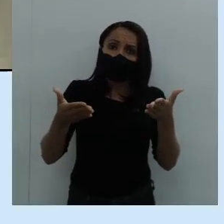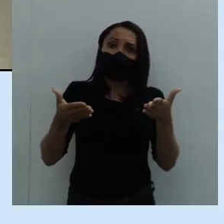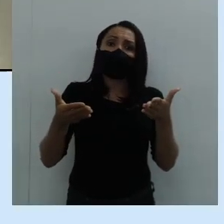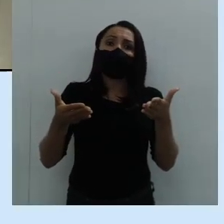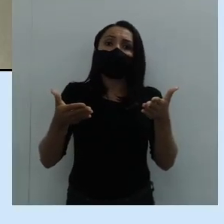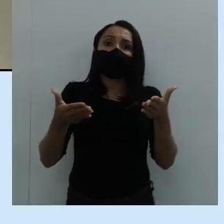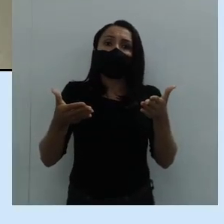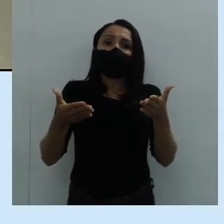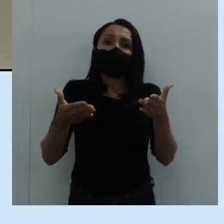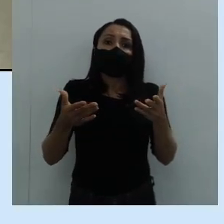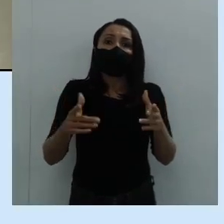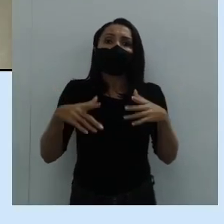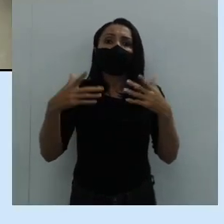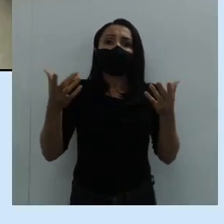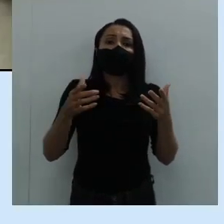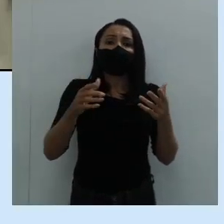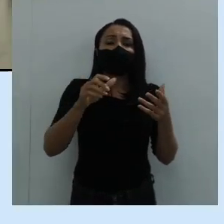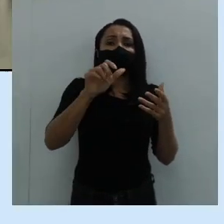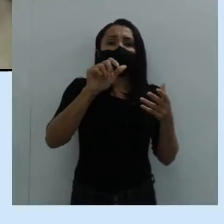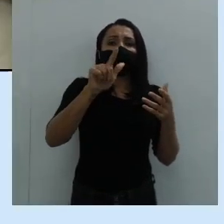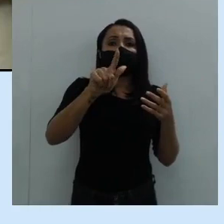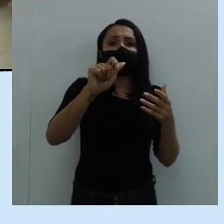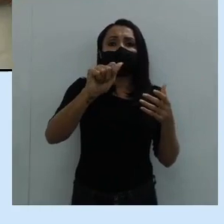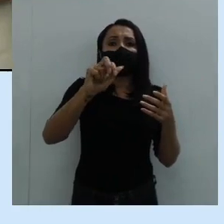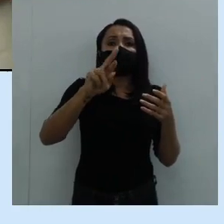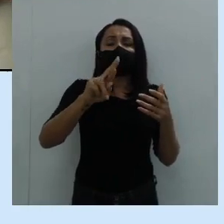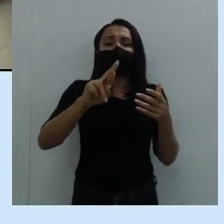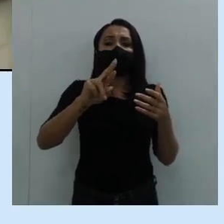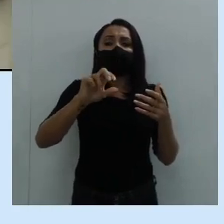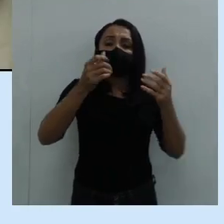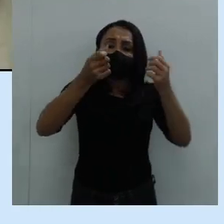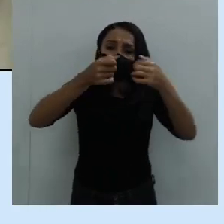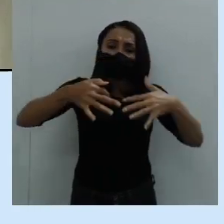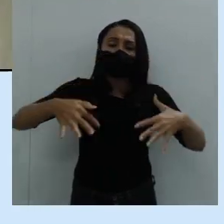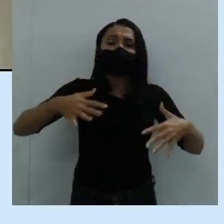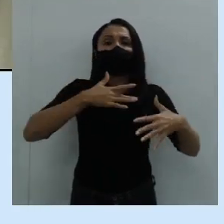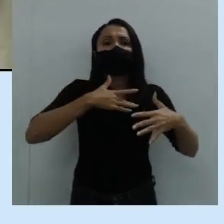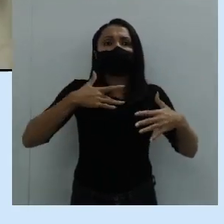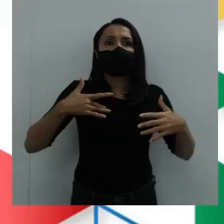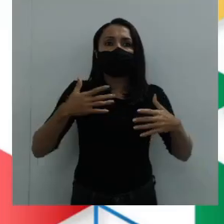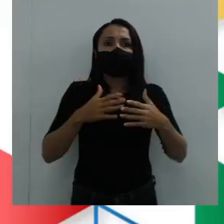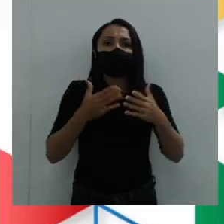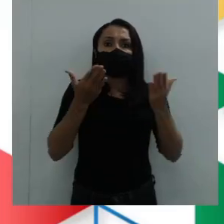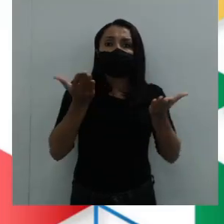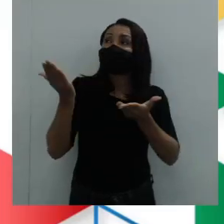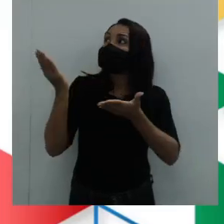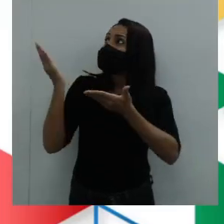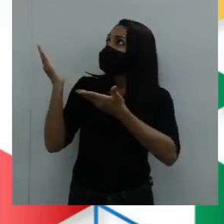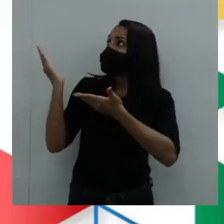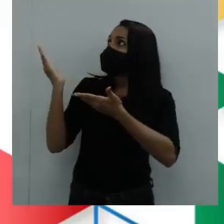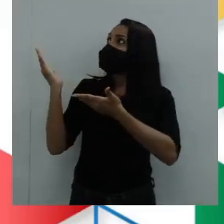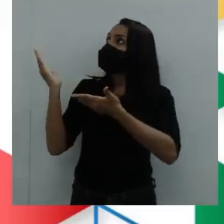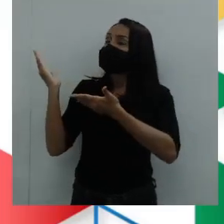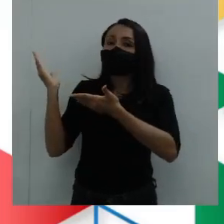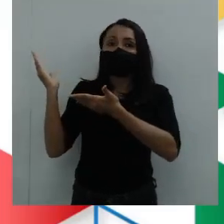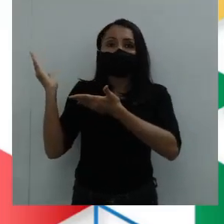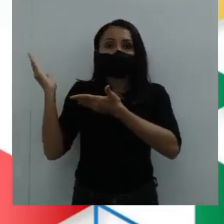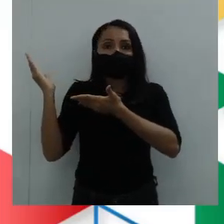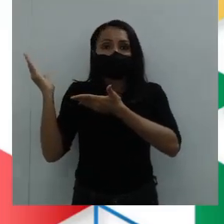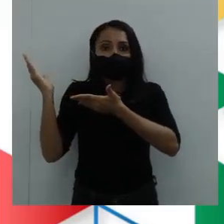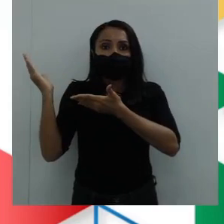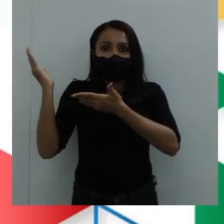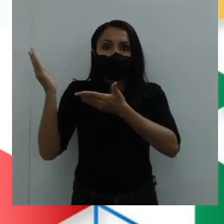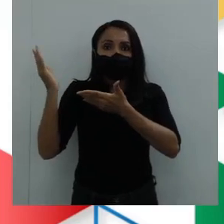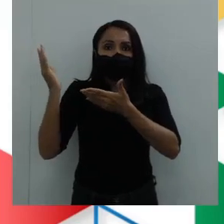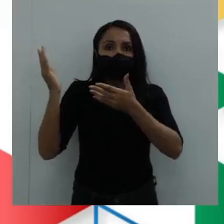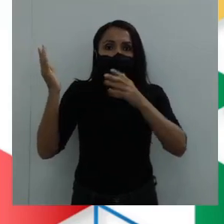entrando aí tanto gás ultravioleta? Né? Nessa imagem que vocês estão aqui vendo, né, da nossa camada,